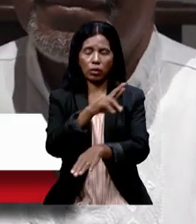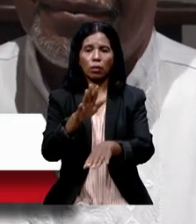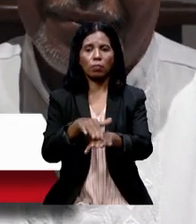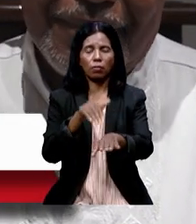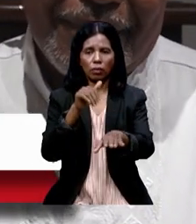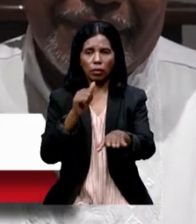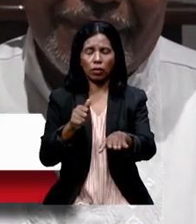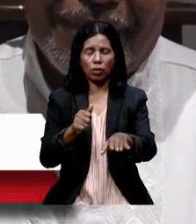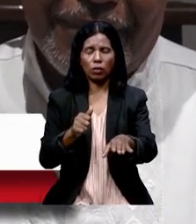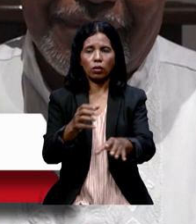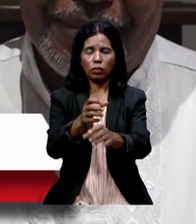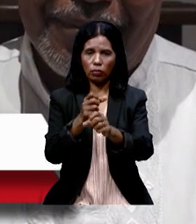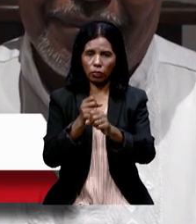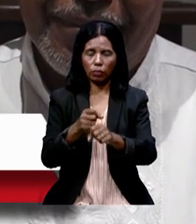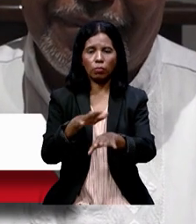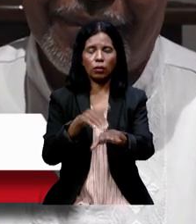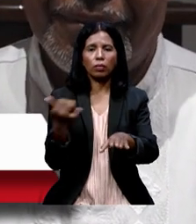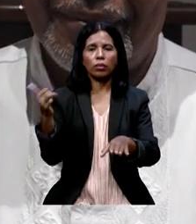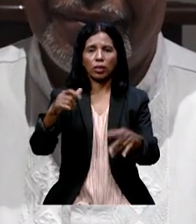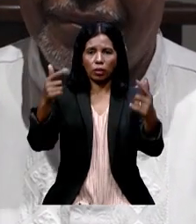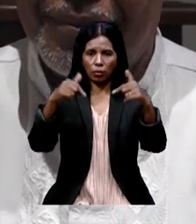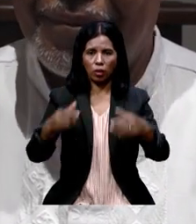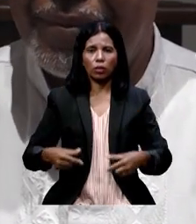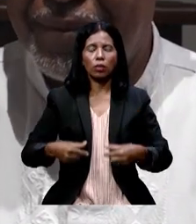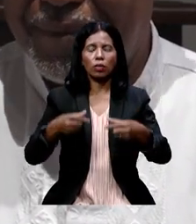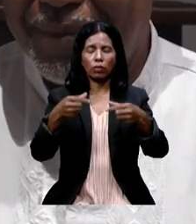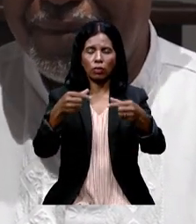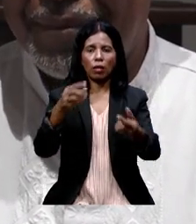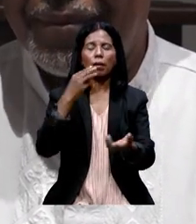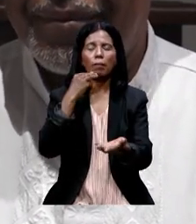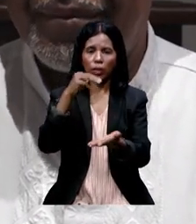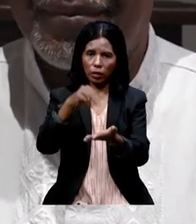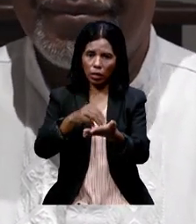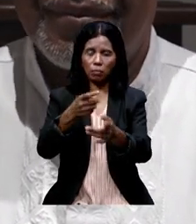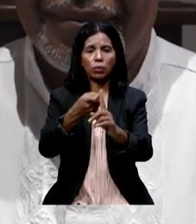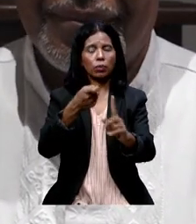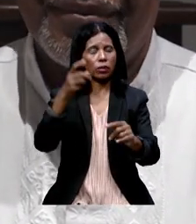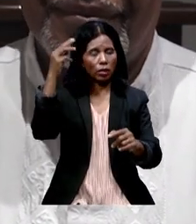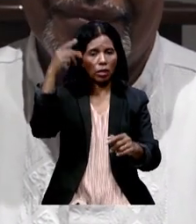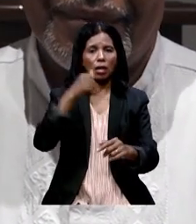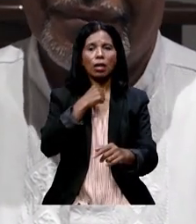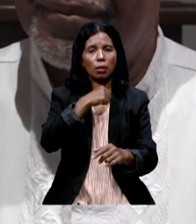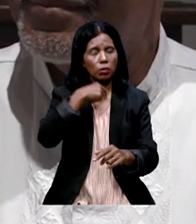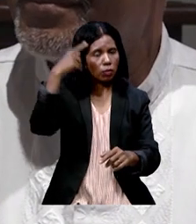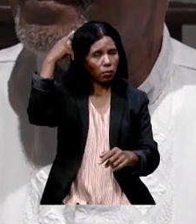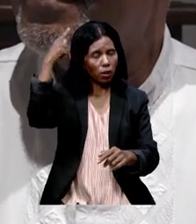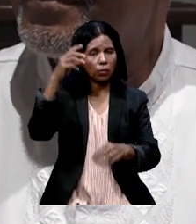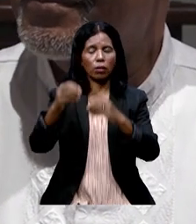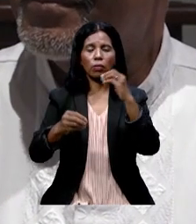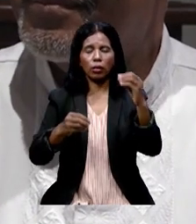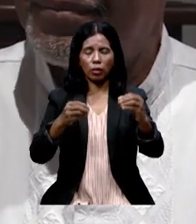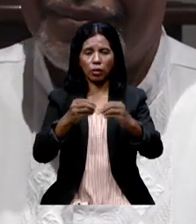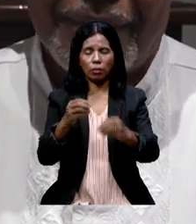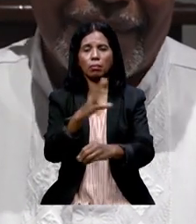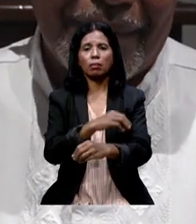e receber eles aqui para entregar a mensagem do Papa para o Ramadã. Mensagem que tem um